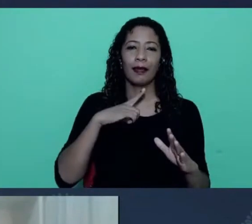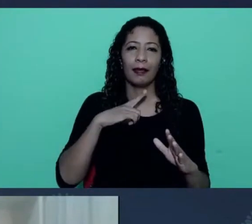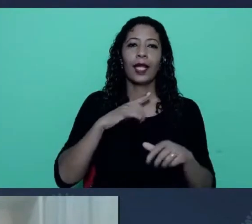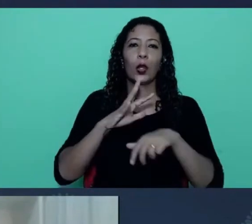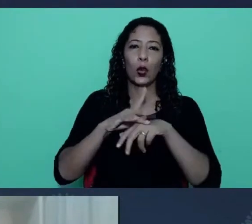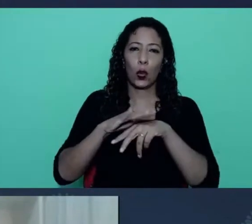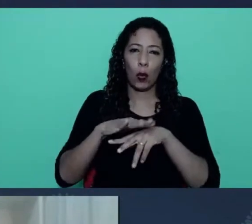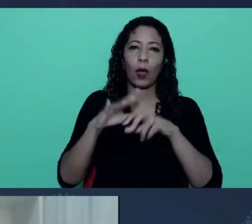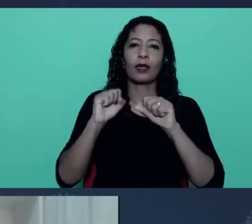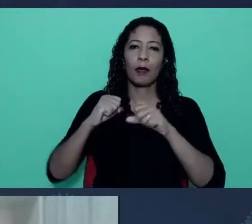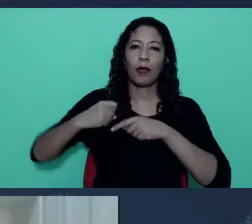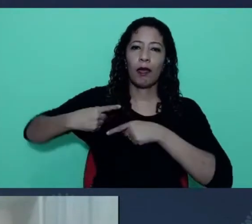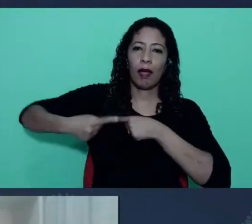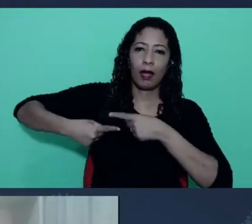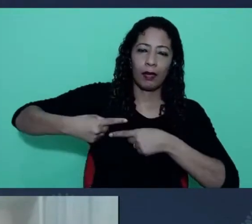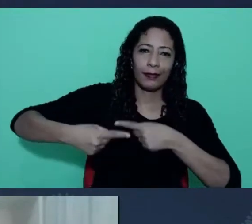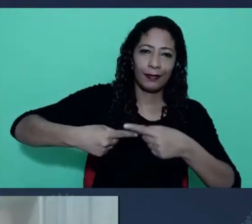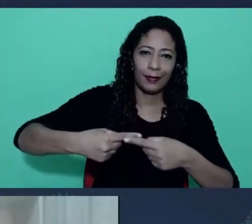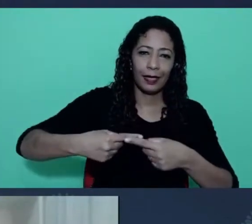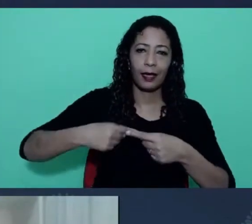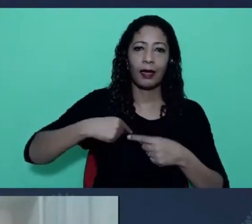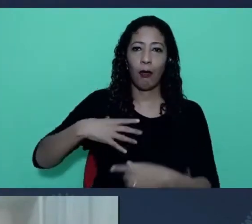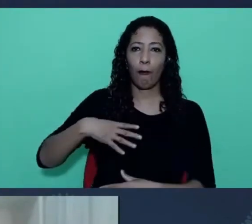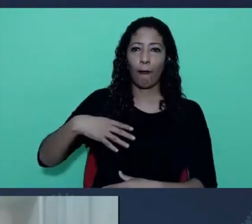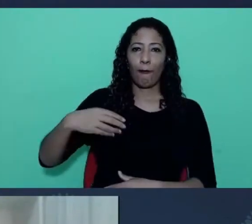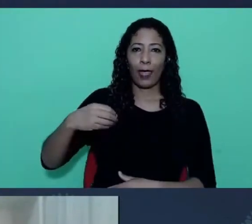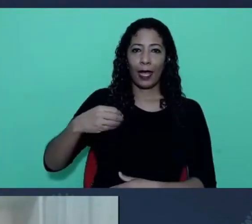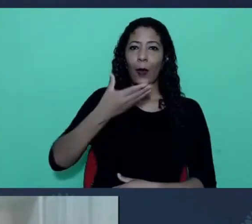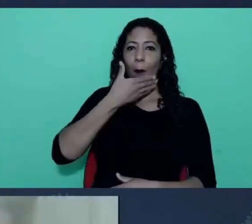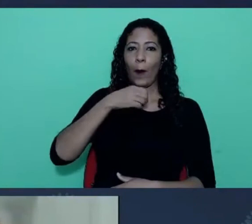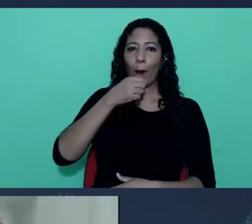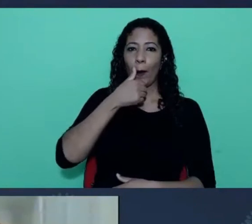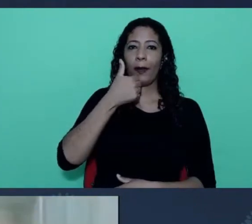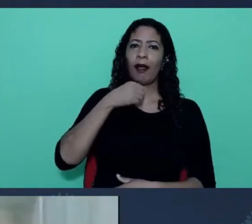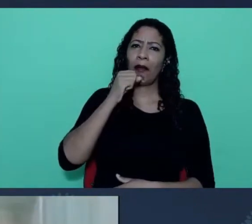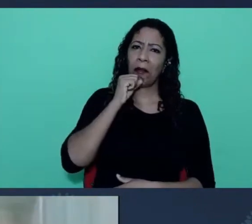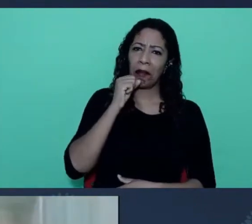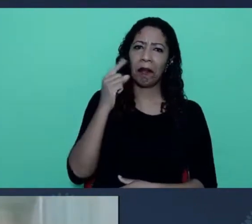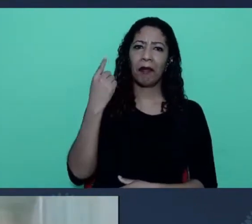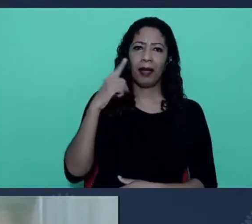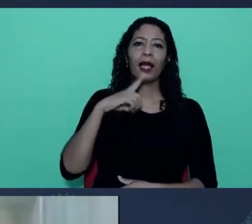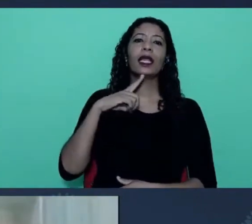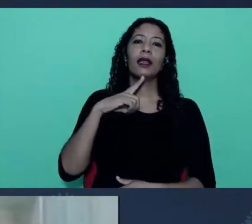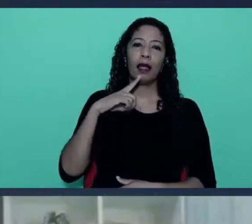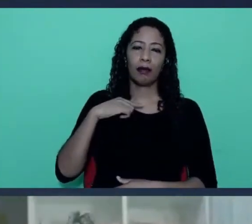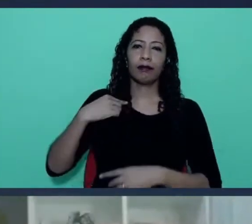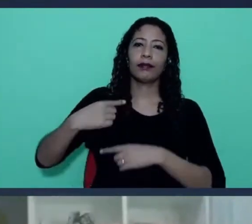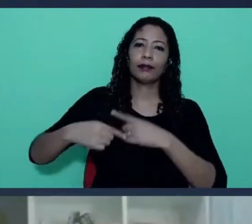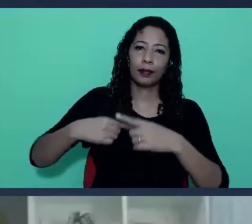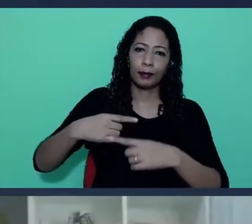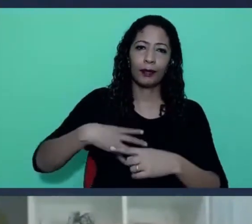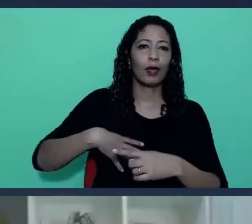então, filhos que os pais ou um dos pais tem asma, eles terão asma, pelo